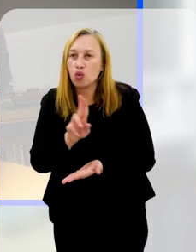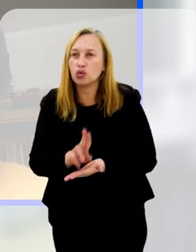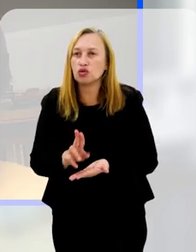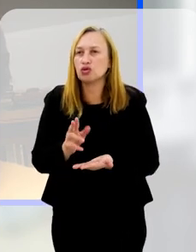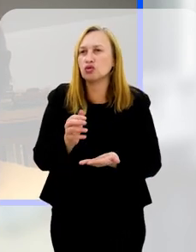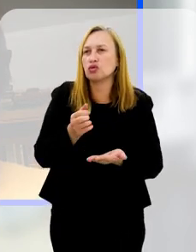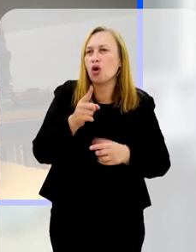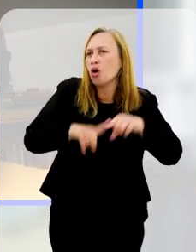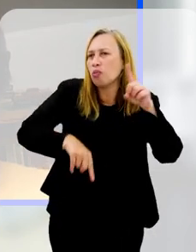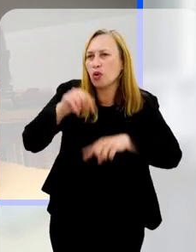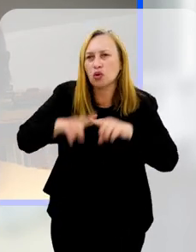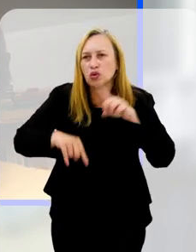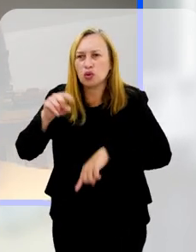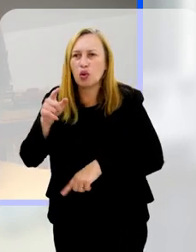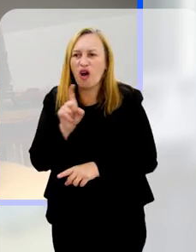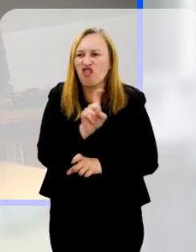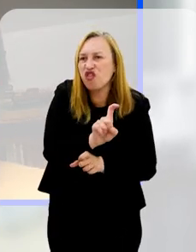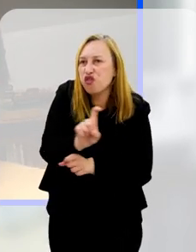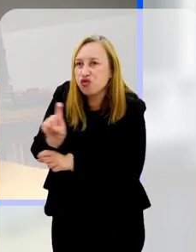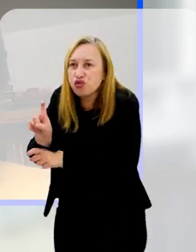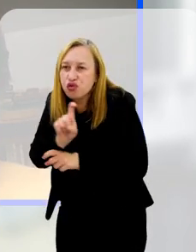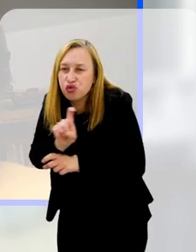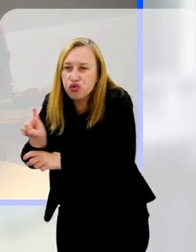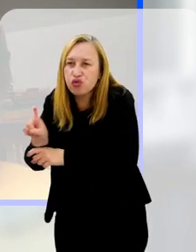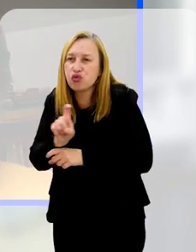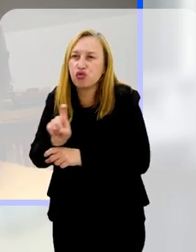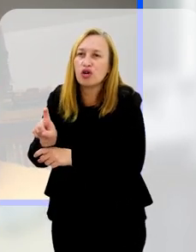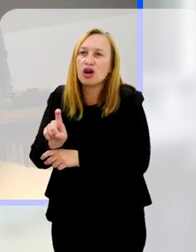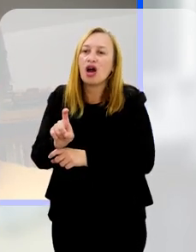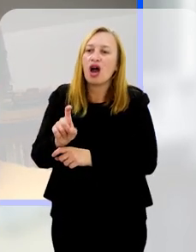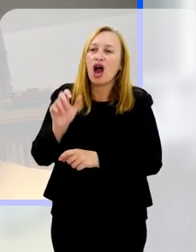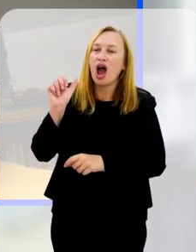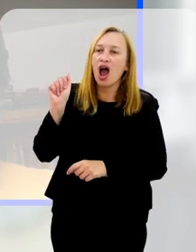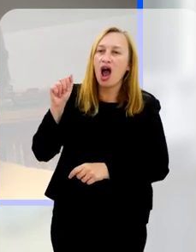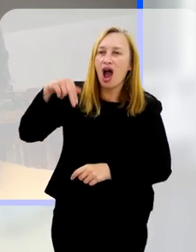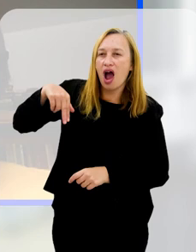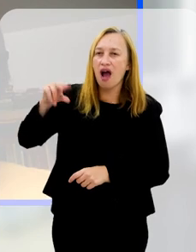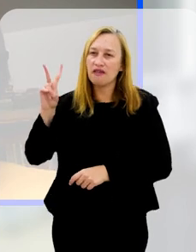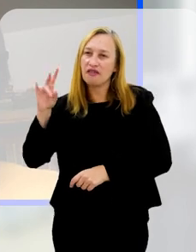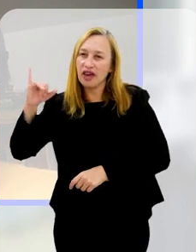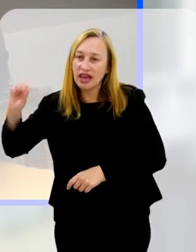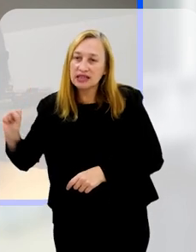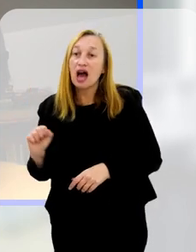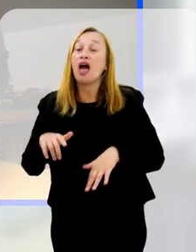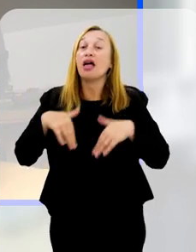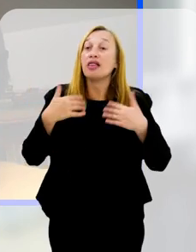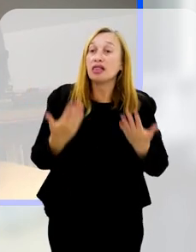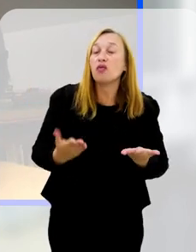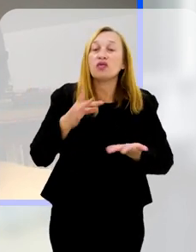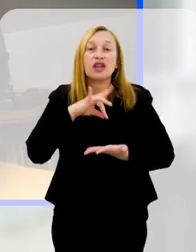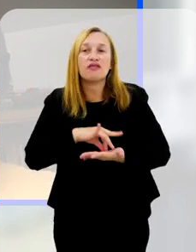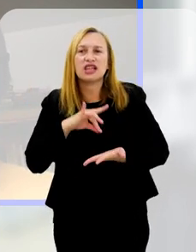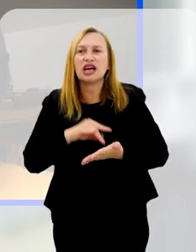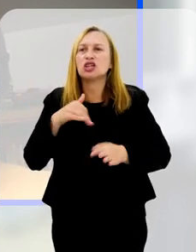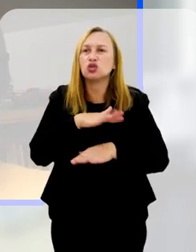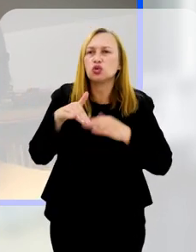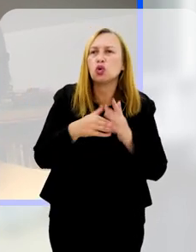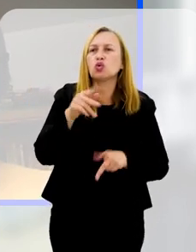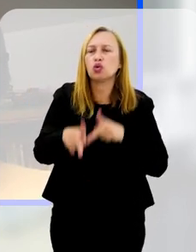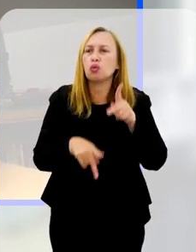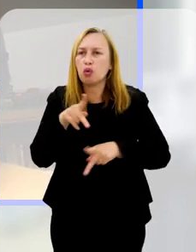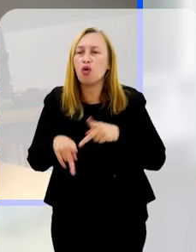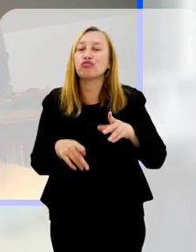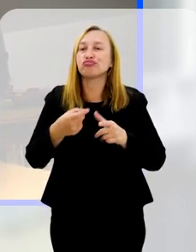de um agrotóxico, seja do que for, é feito pelo Estado brasileiro, pela Anvisa, que é o SUS. Então, na